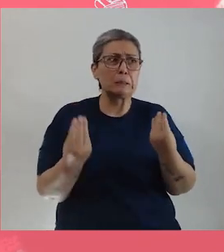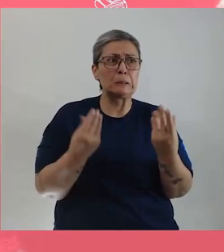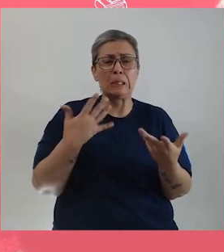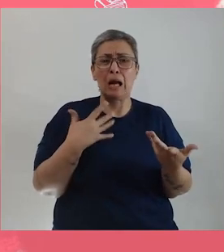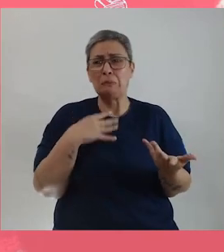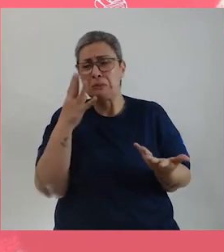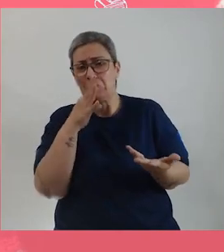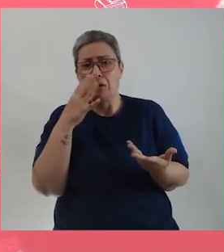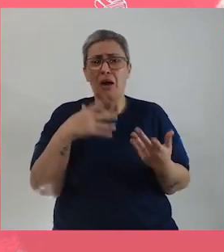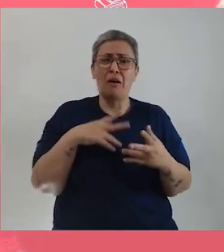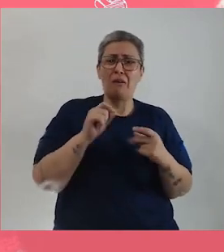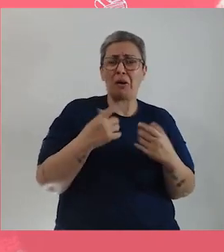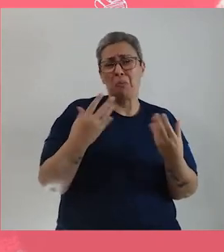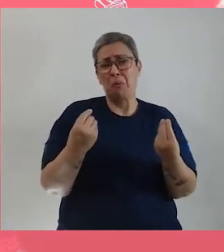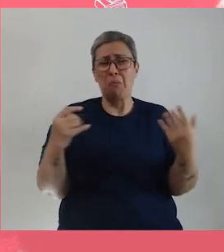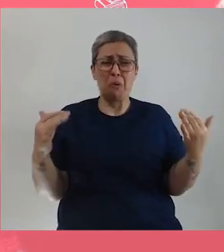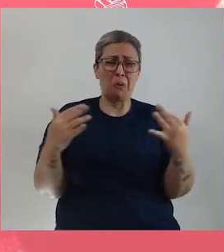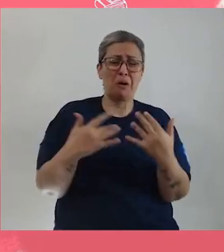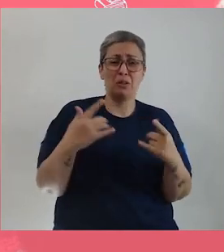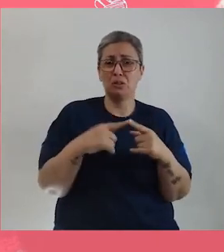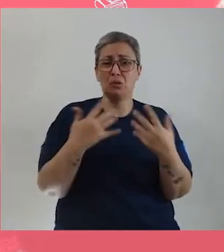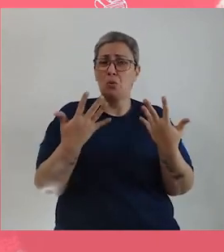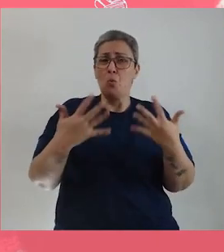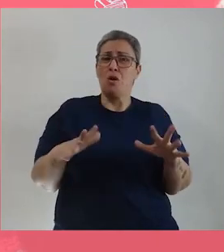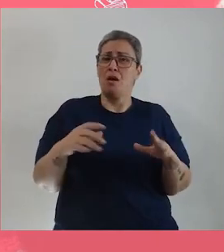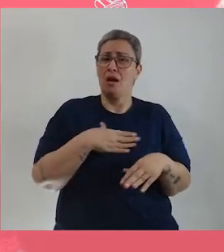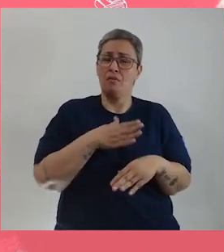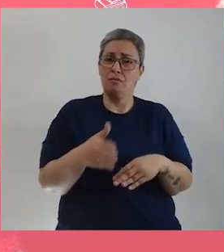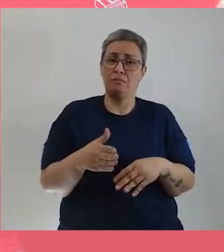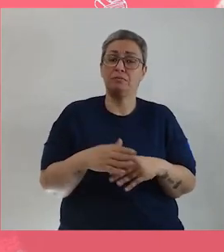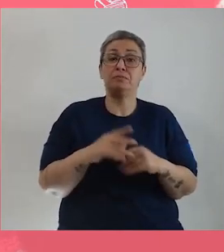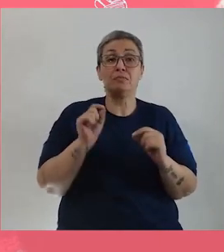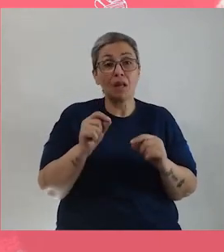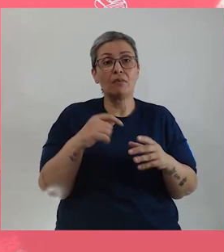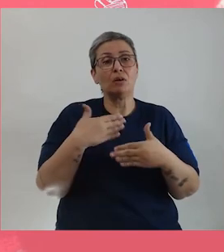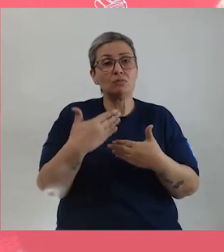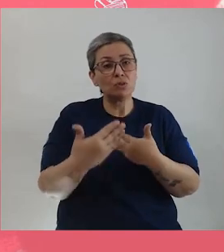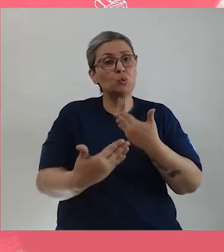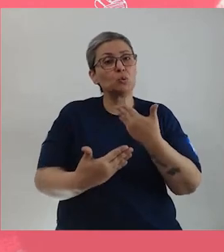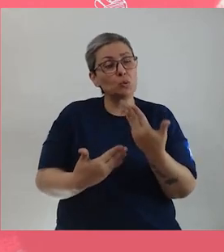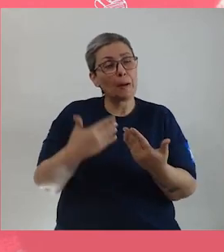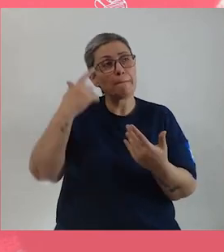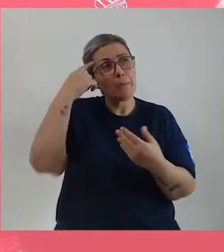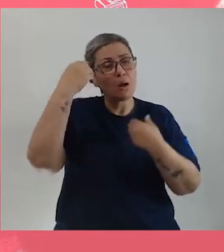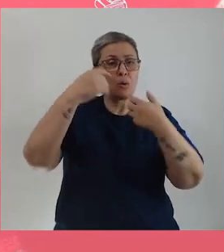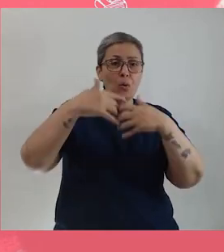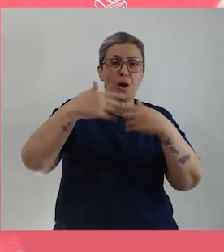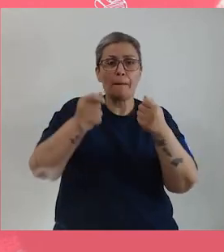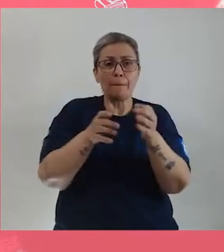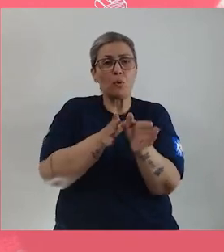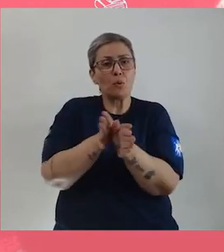ficou meio relutante, ele falou que ia ter muita gente, ele não queria vir. E aí a gente foi amadurecendo essa ideia